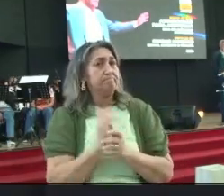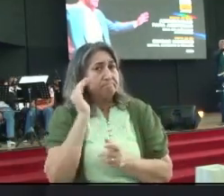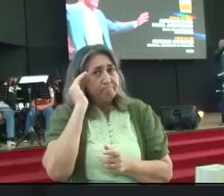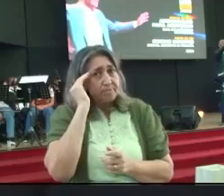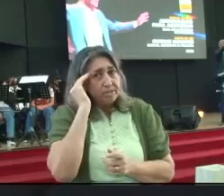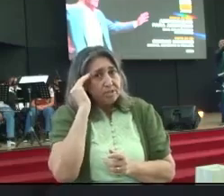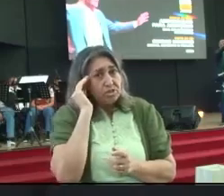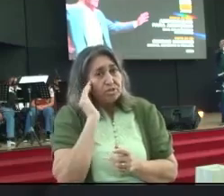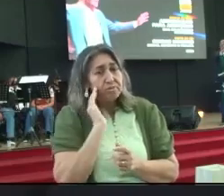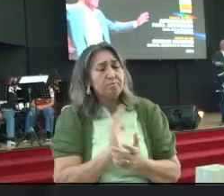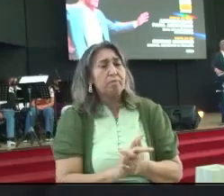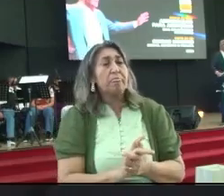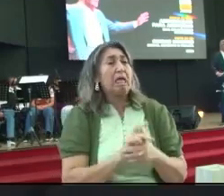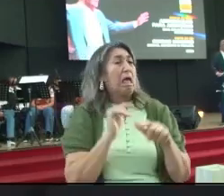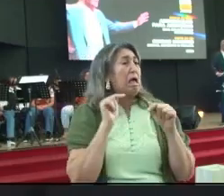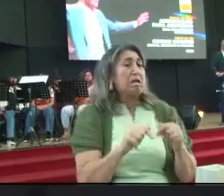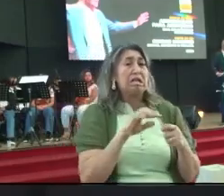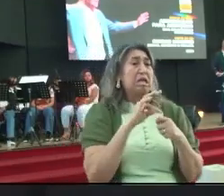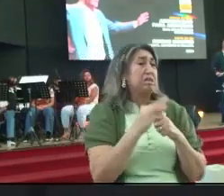E aqui não tem.